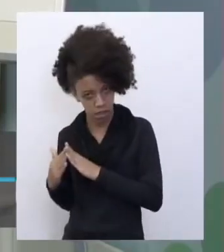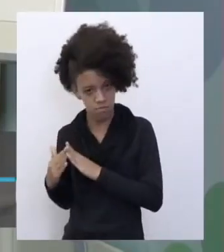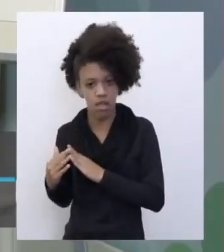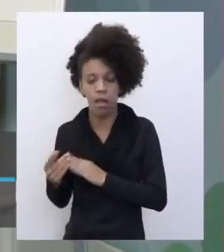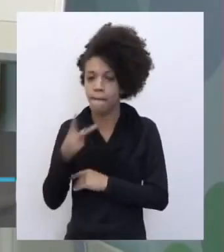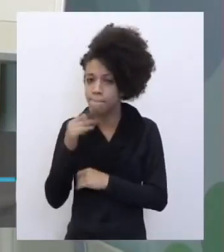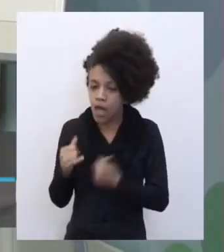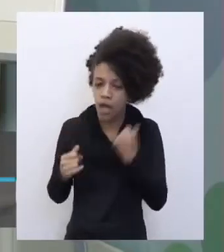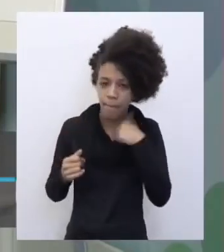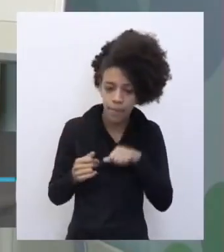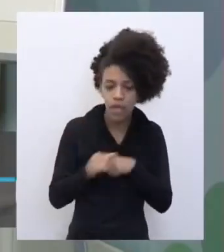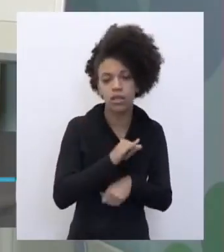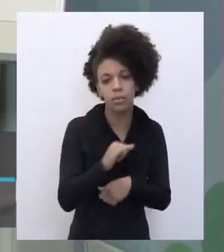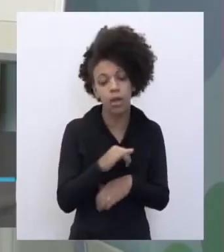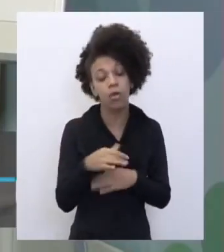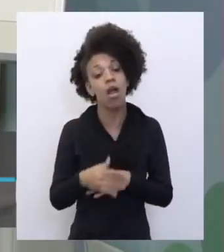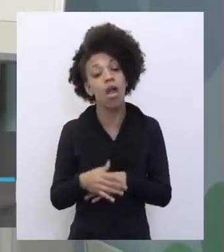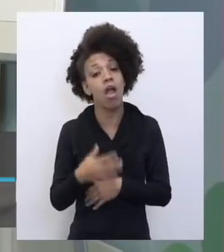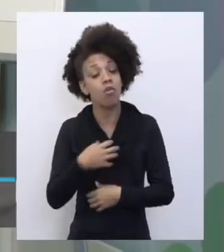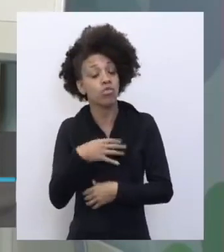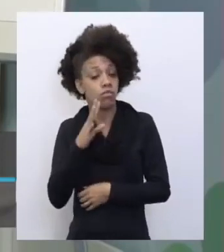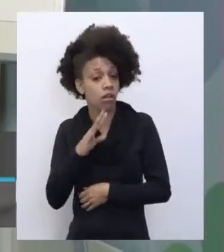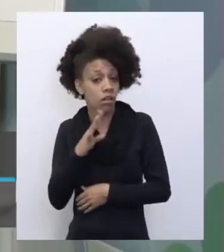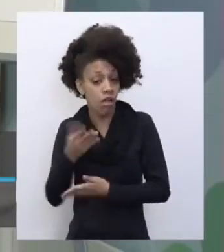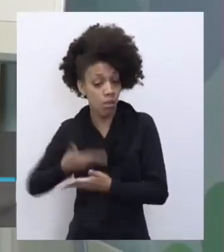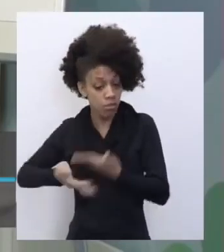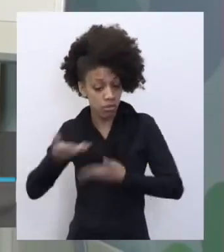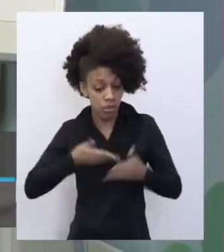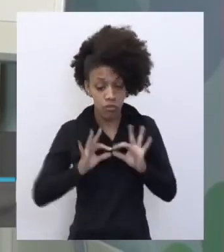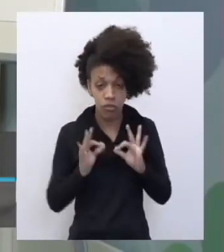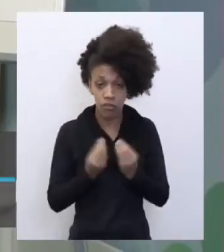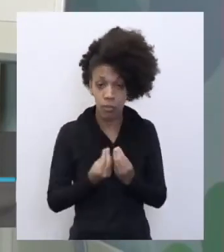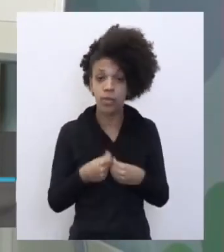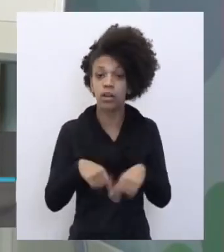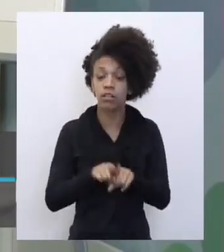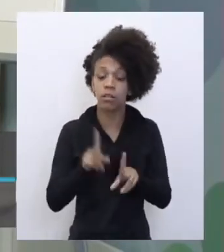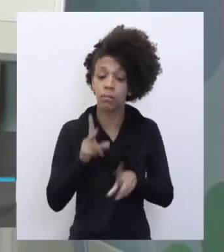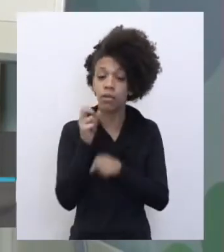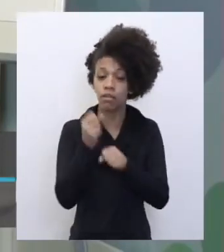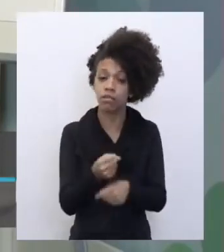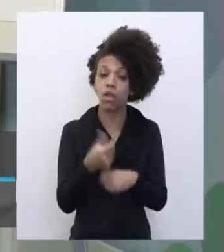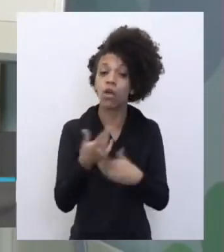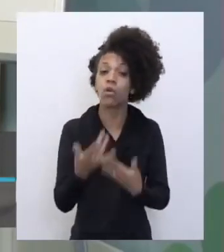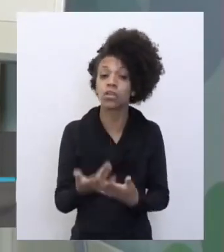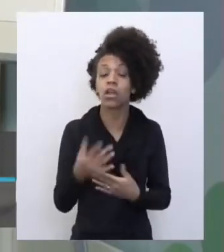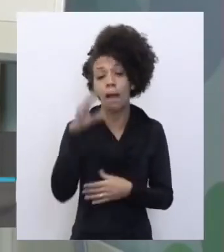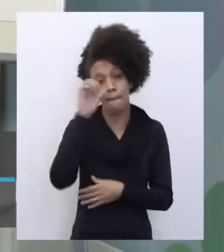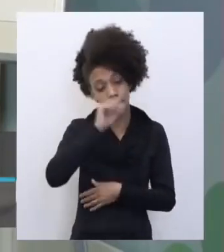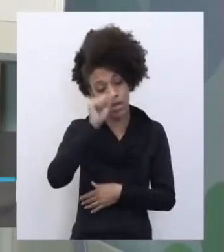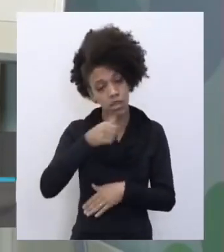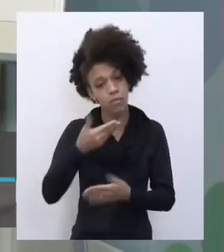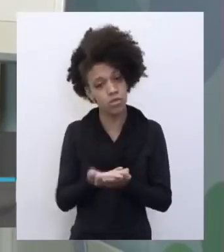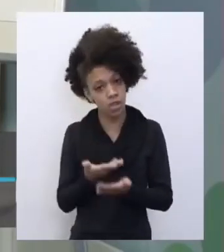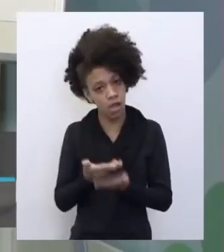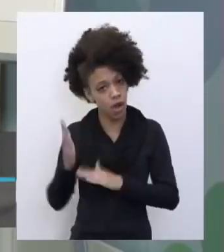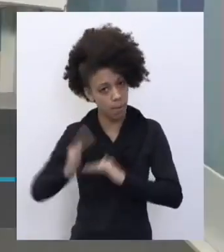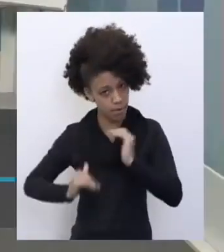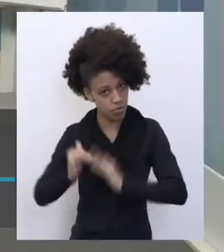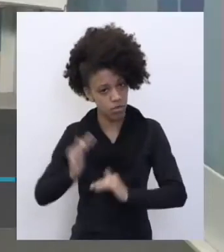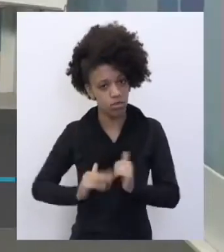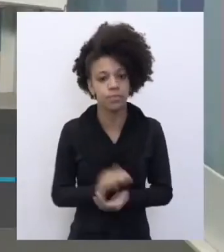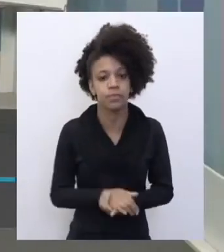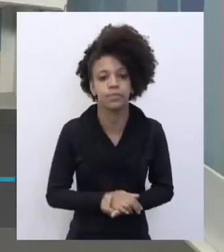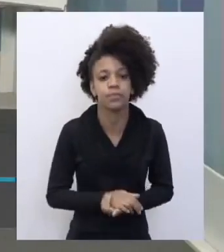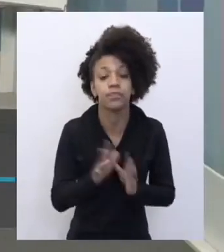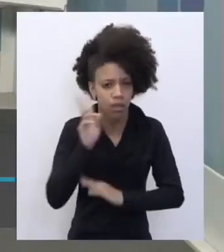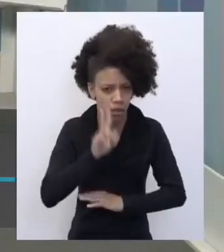mãe. É uma forma legal da gente interagir até com a nossa família e reforçar aquilo que a gente aprendeu aqui na aula, né? Praticar. Olha só, turma,